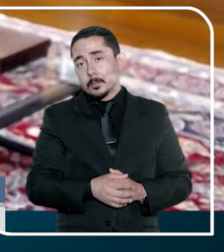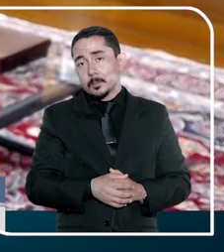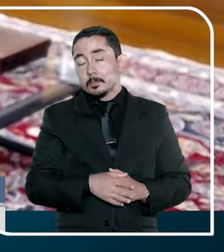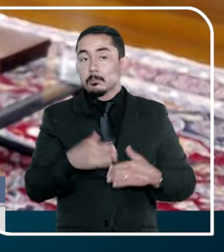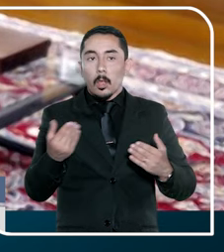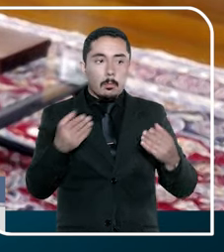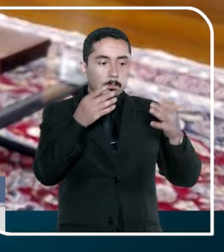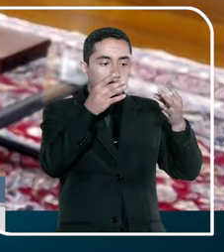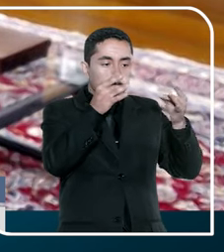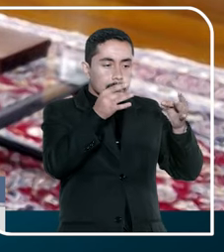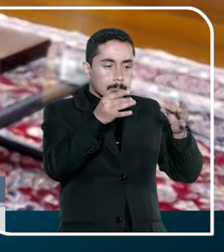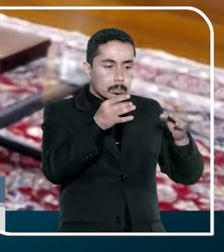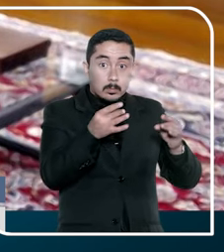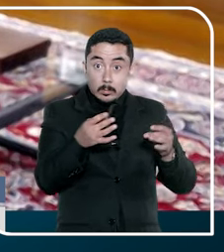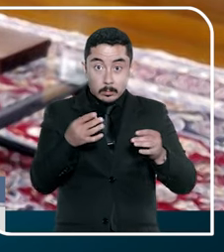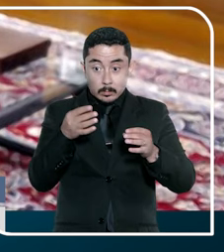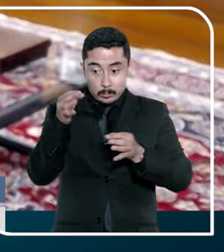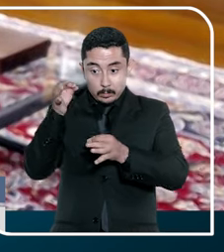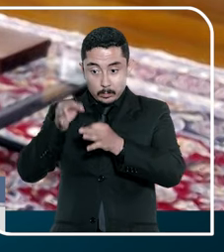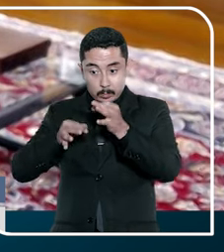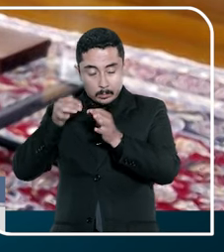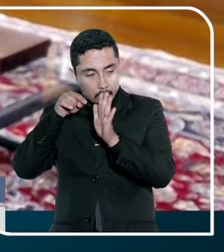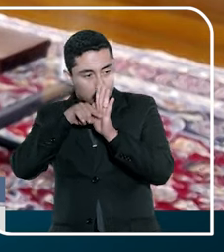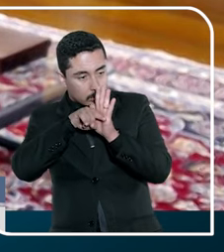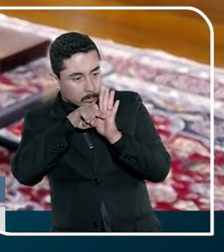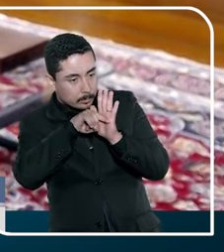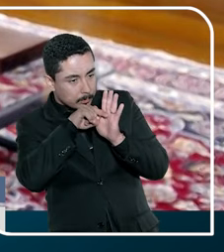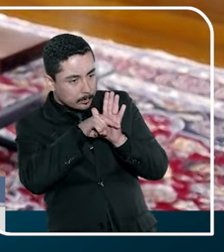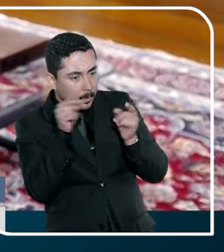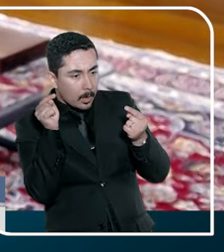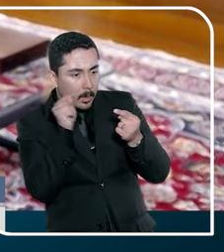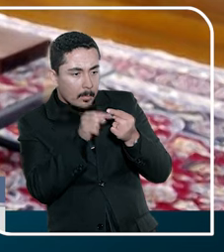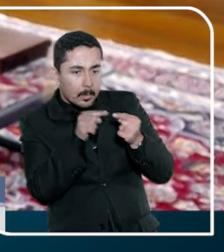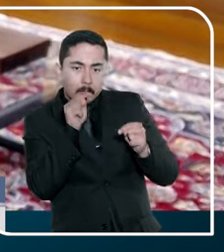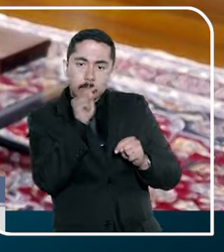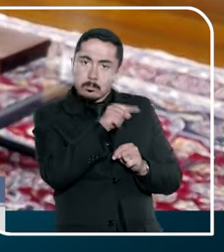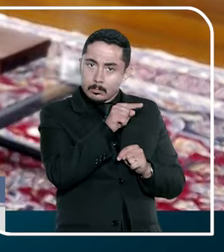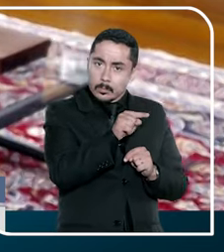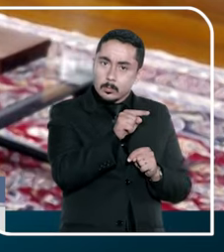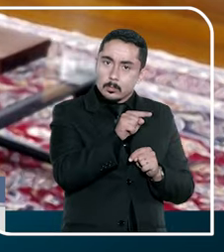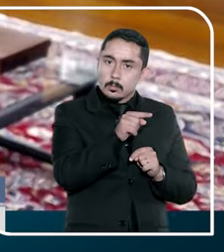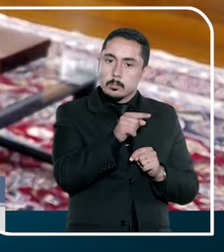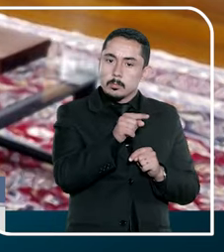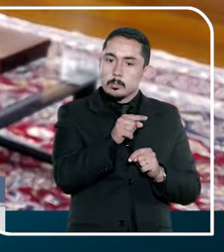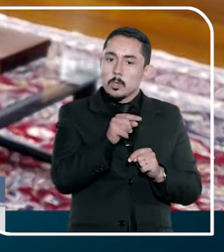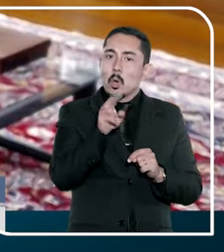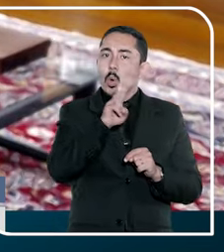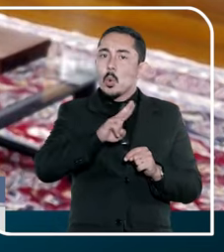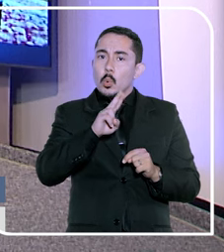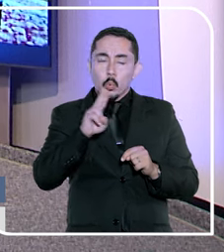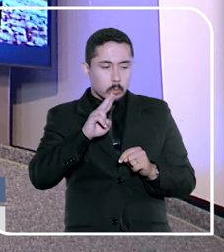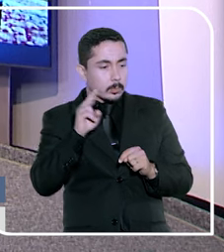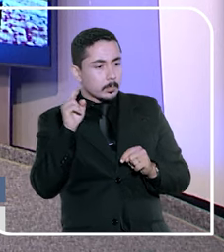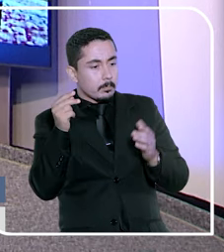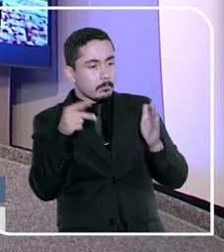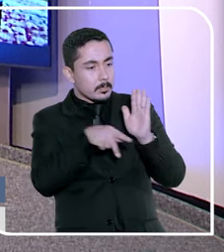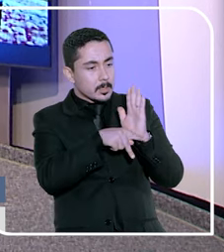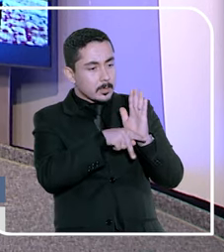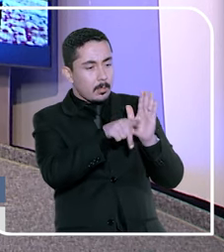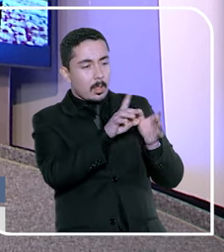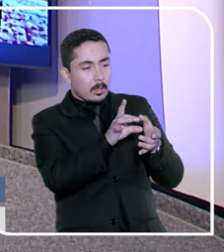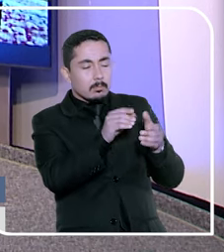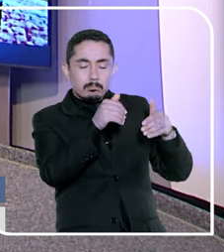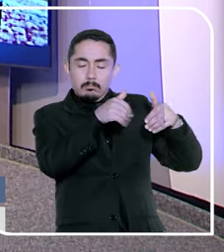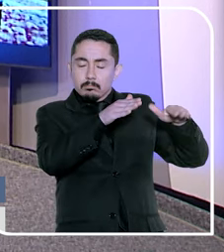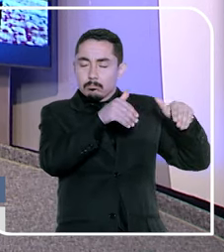juiz a avaliar concretamente se vai ou não ah digamos deixar impune aquela coma Ministro O senhor falou